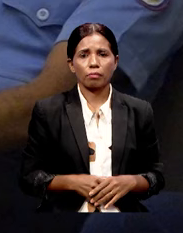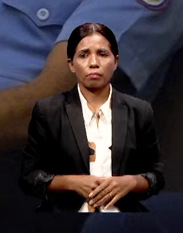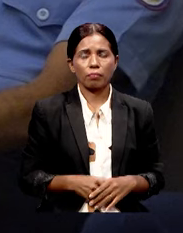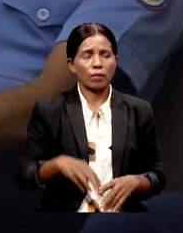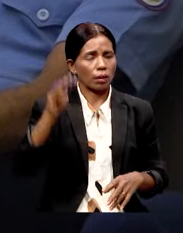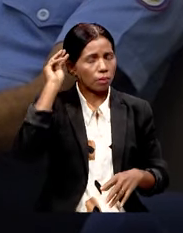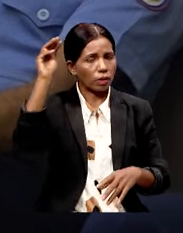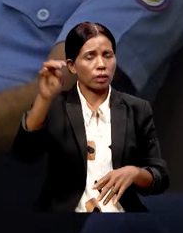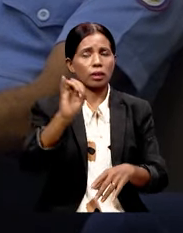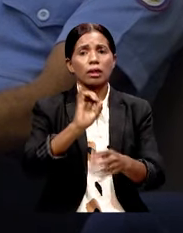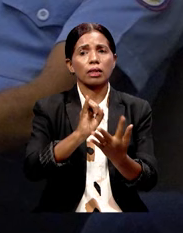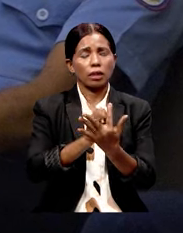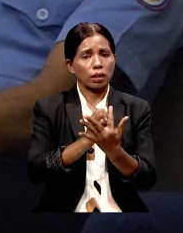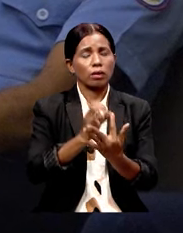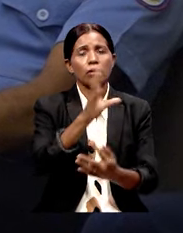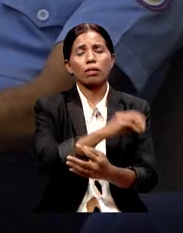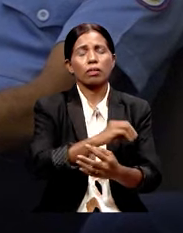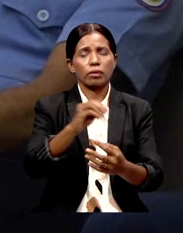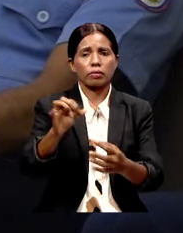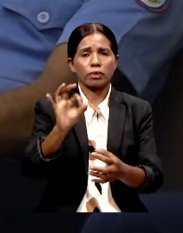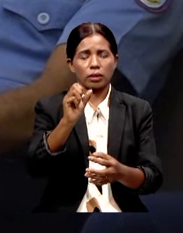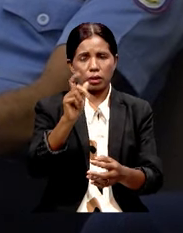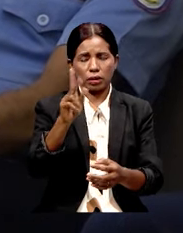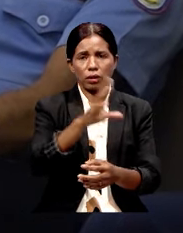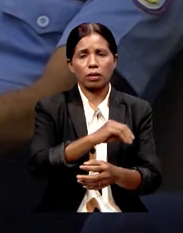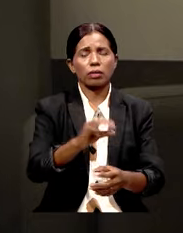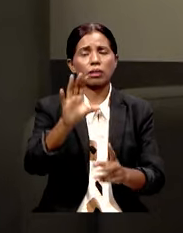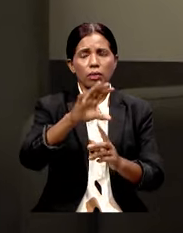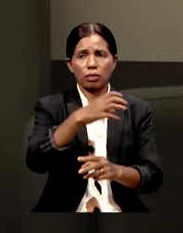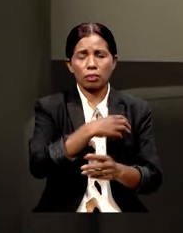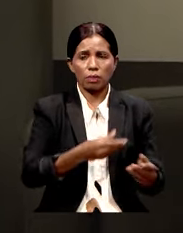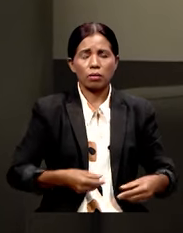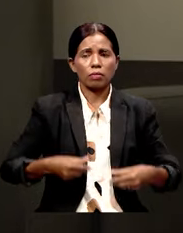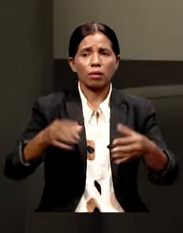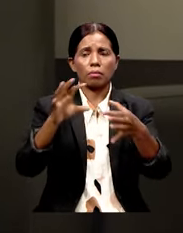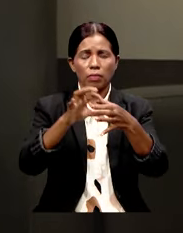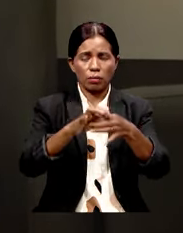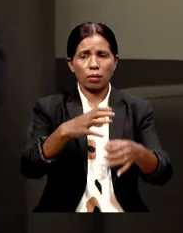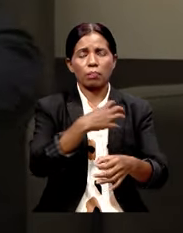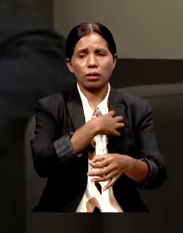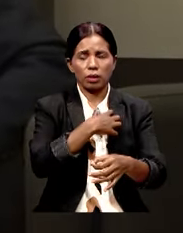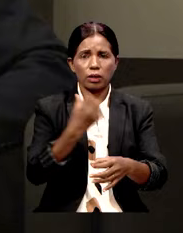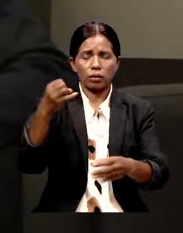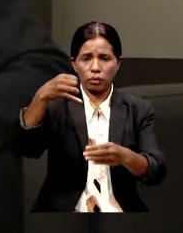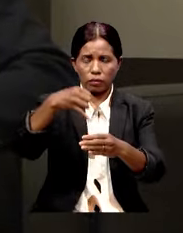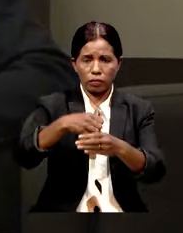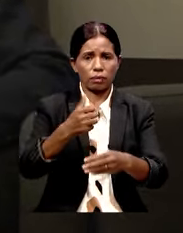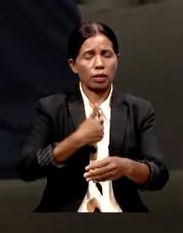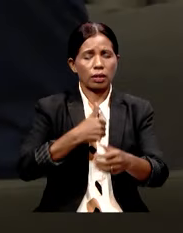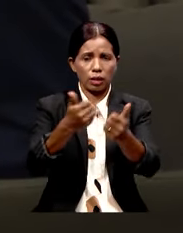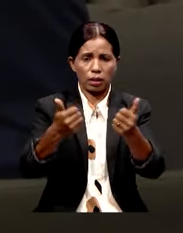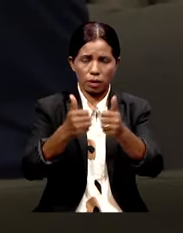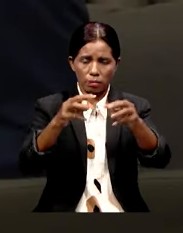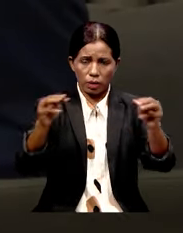Ministro do Interior Francisco Guterres Ateten, comando-geral Penetele, entrega lista membro Penetele se nebe envolvean e a arte marcial no